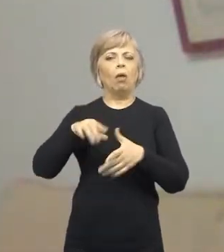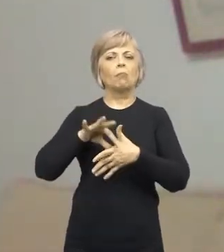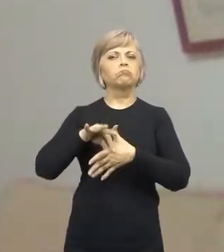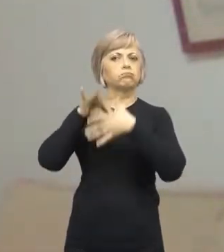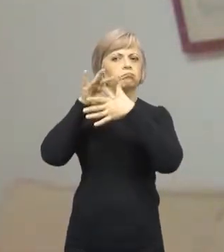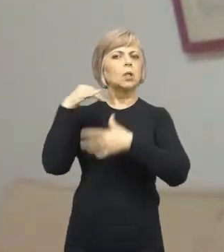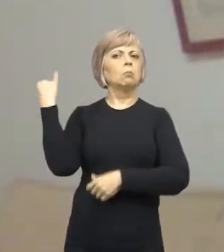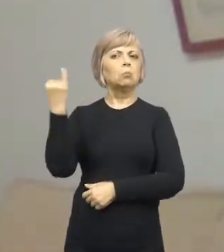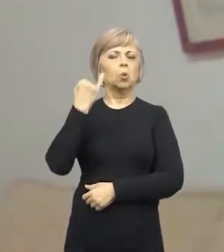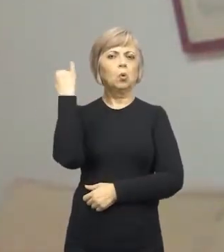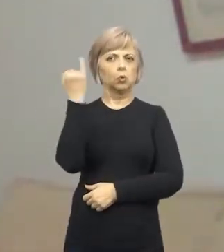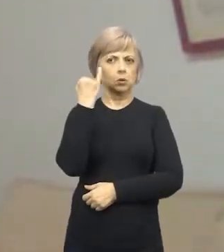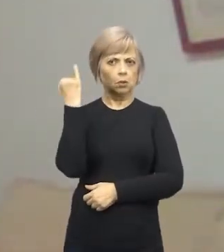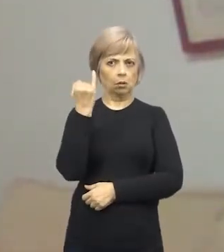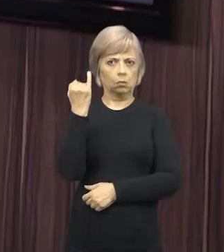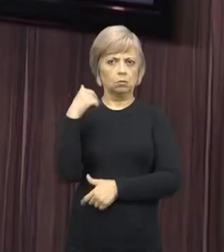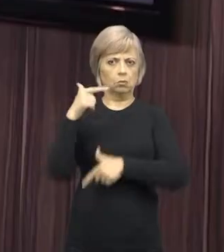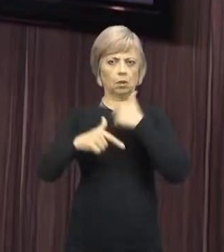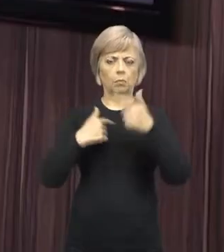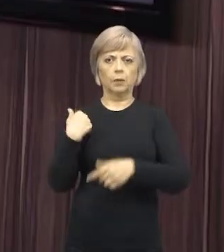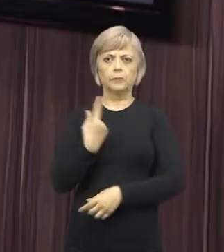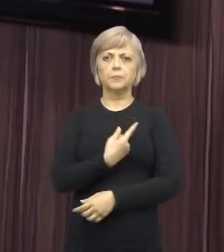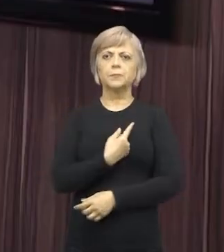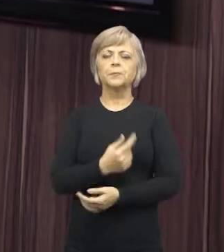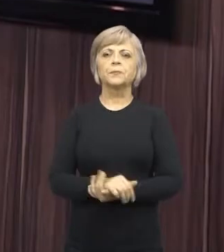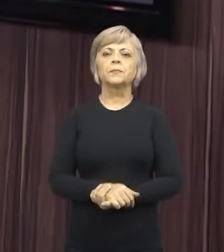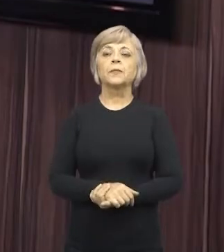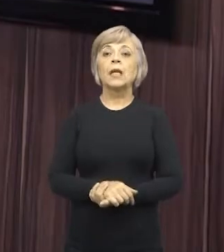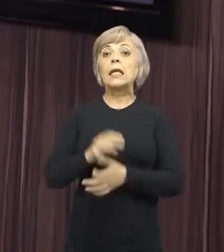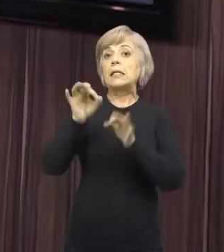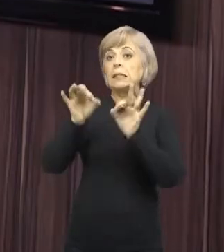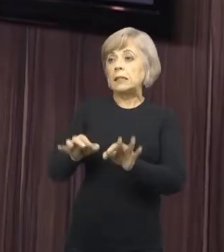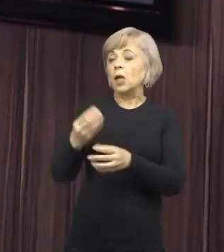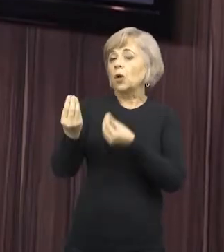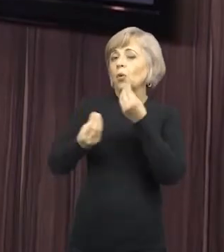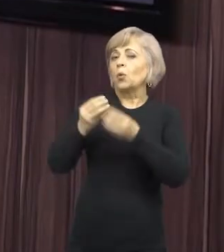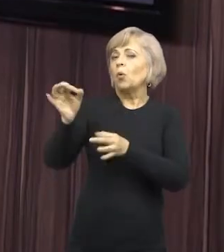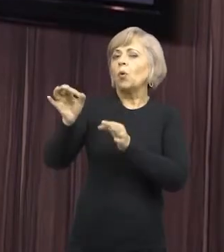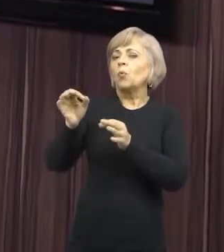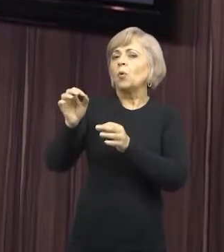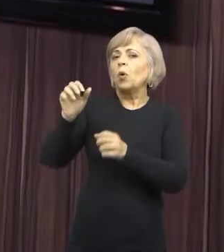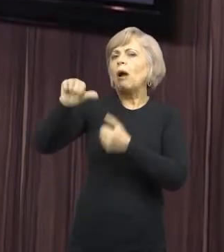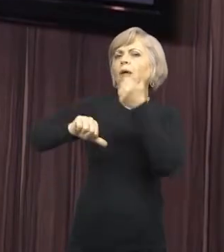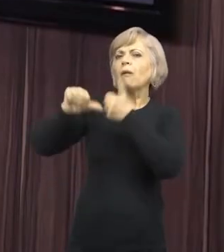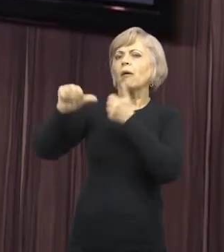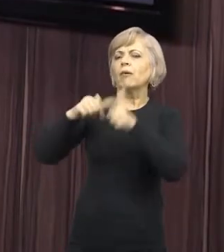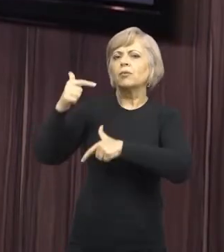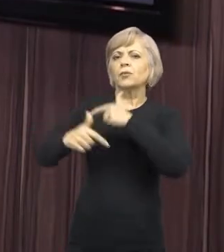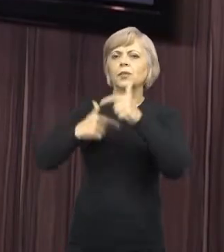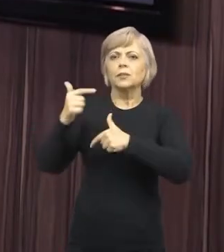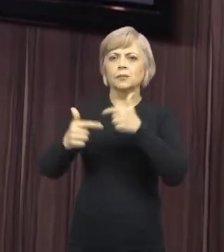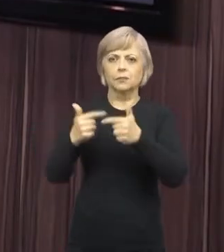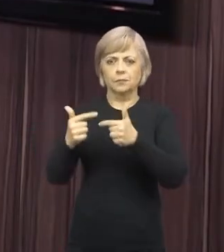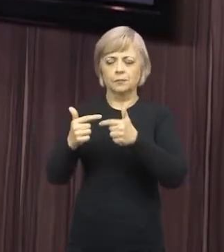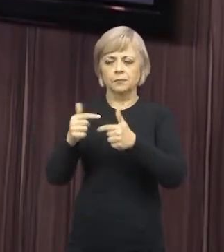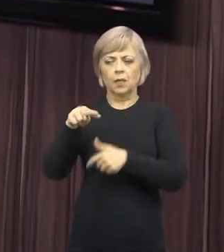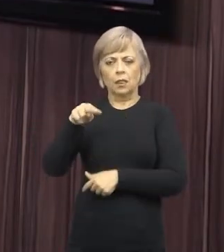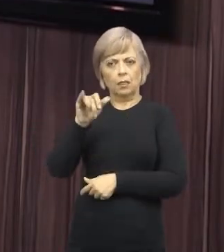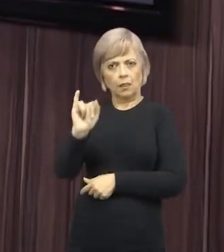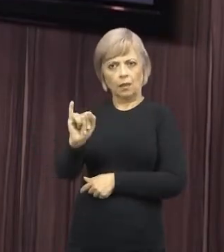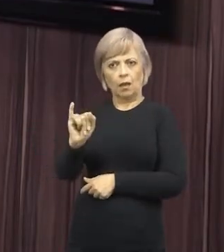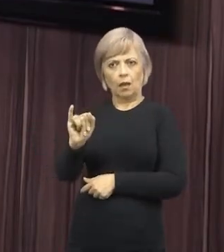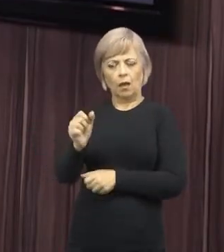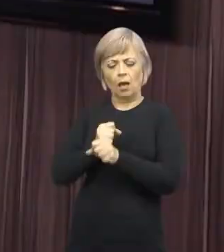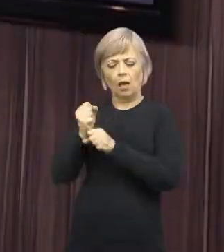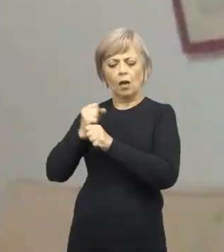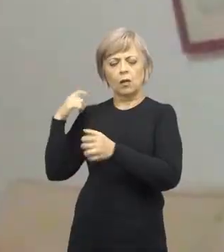grande para a nossa atuação. Certo, doutora. E agora, como a senhora avalia o trabalho do NAI nesses últimos anos, né, durante essa